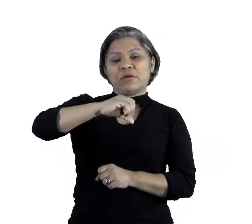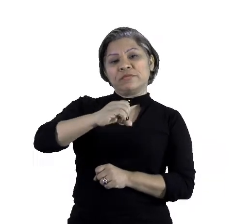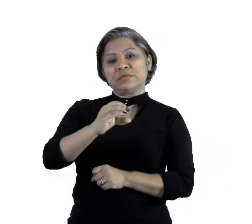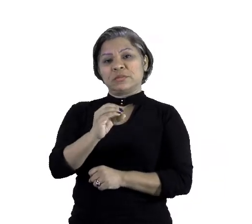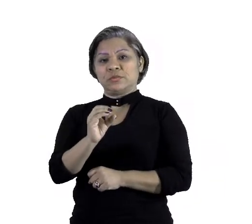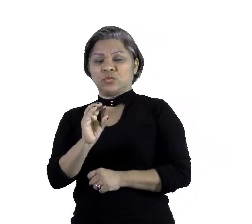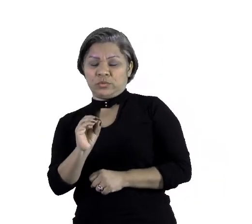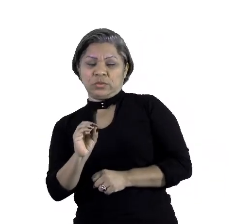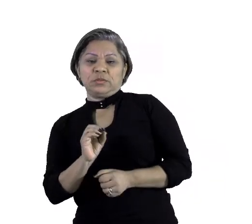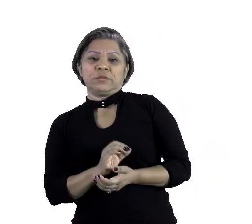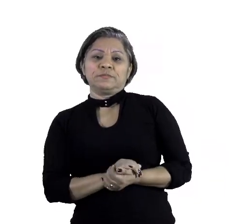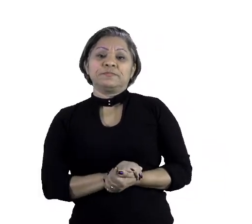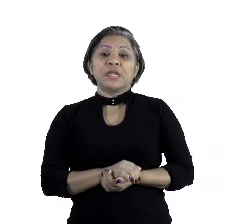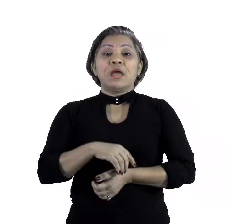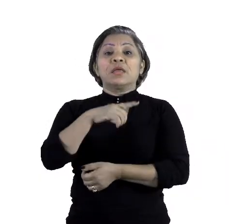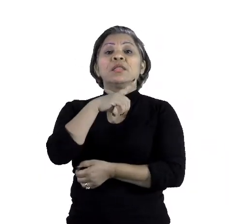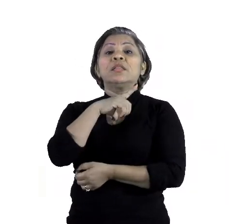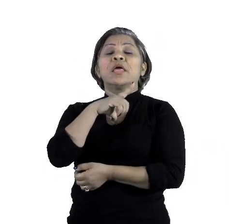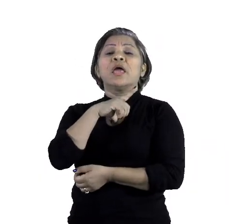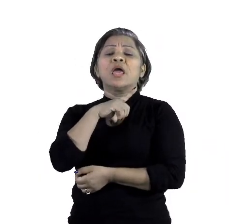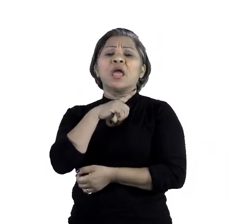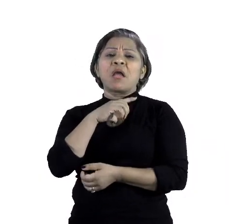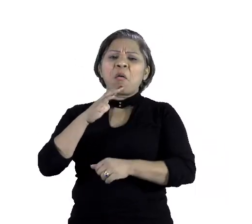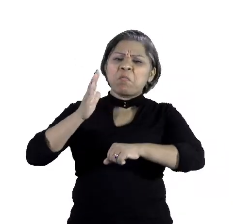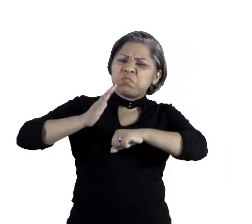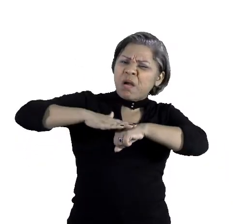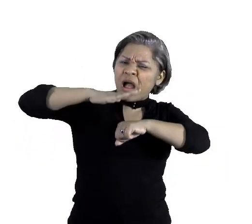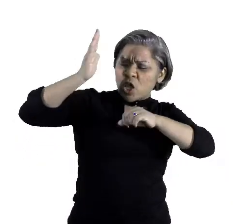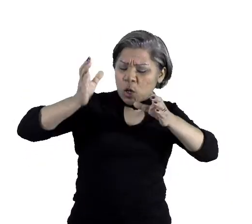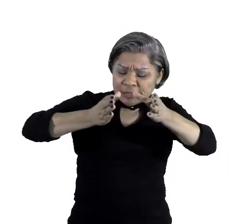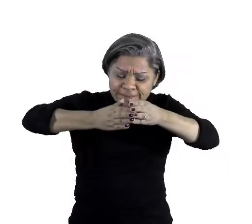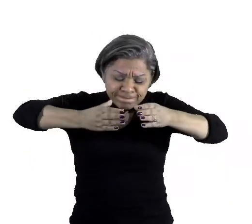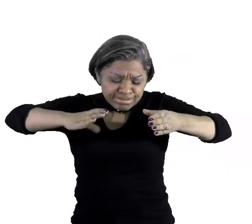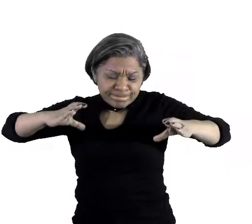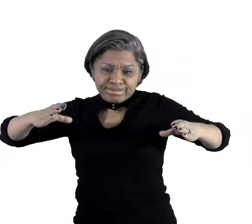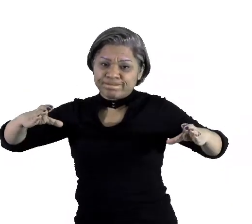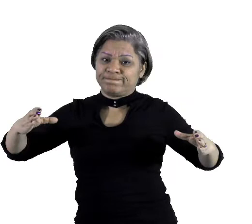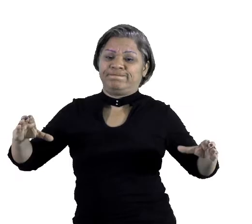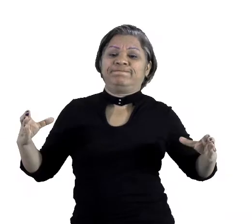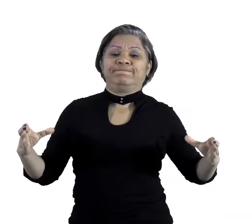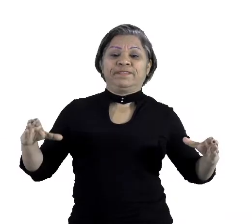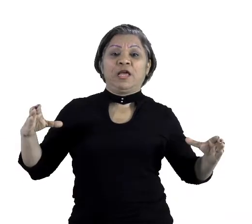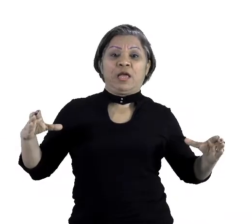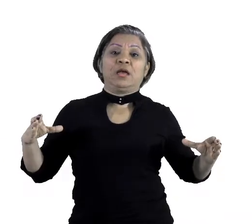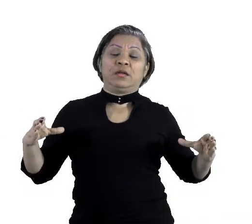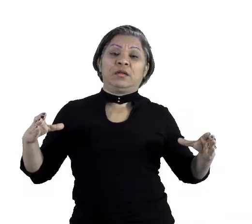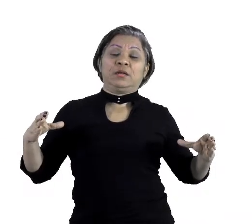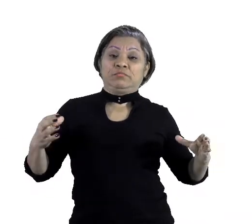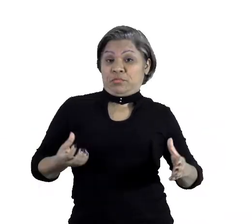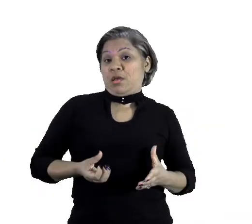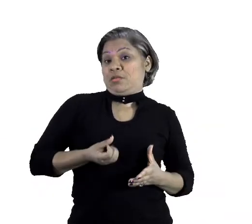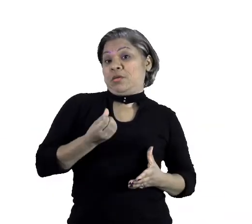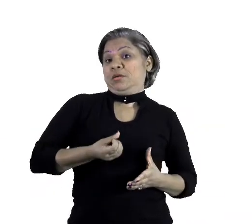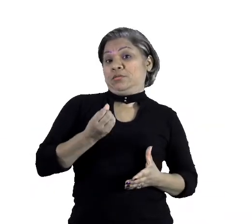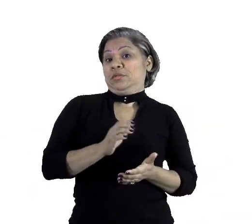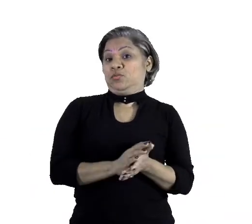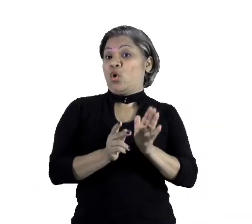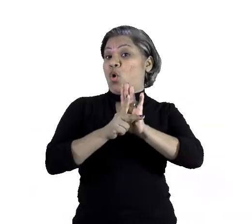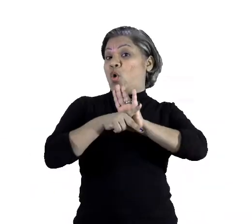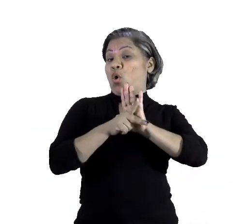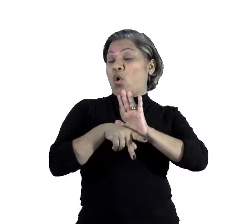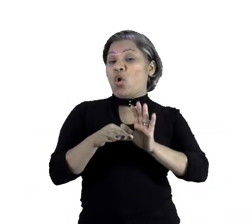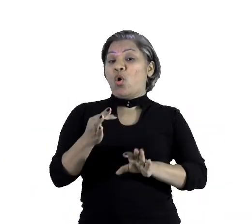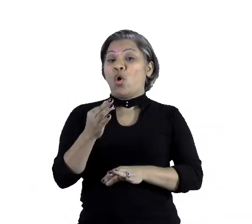6ª maior área do Brasil, uma das maiores, né? Está em 6º lugar. Projeto Formoso, cultivo